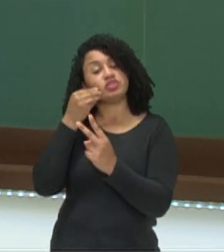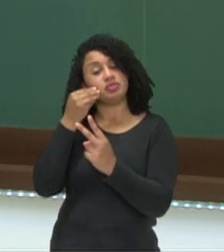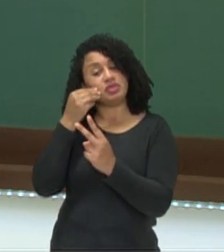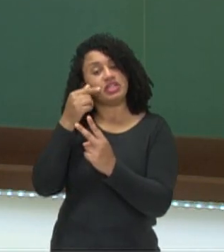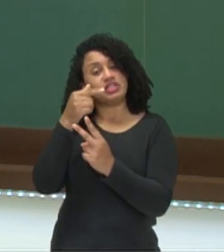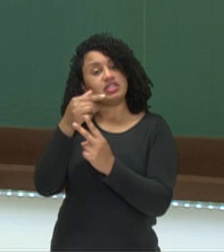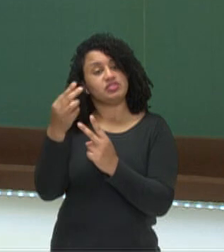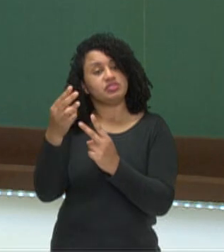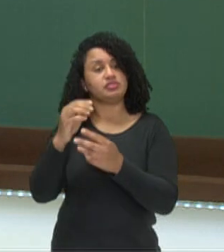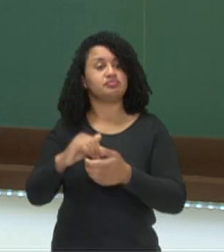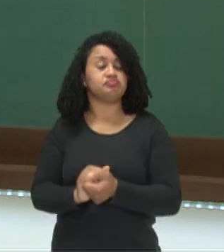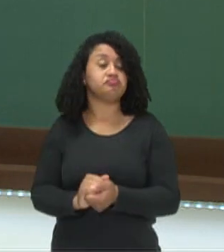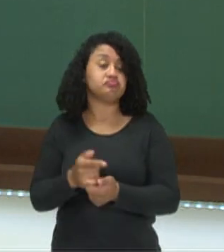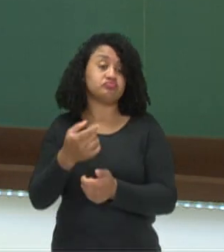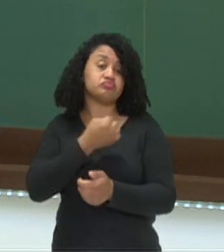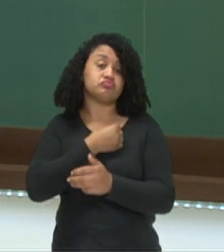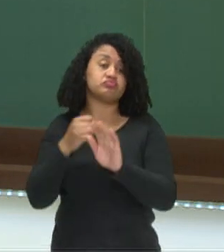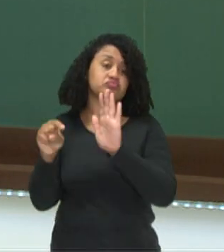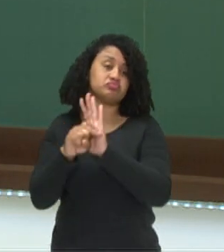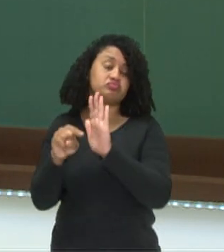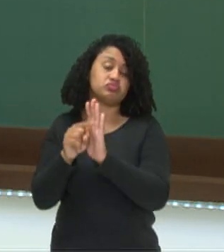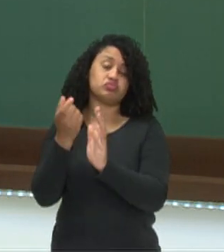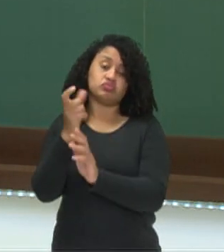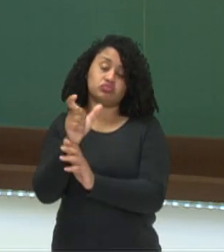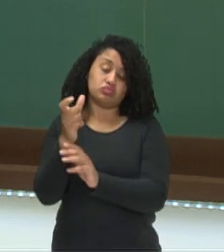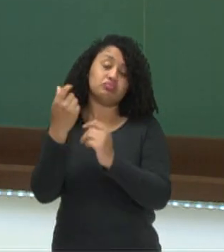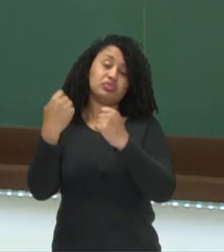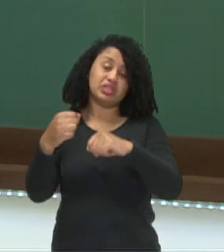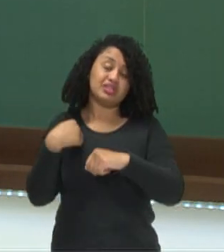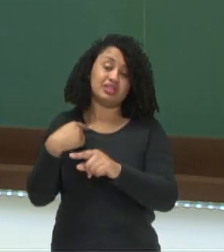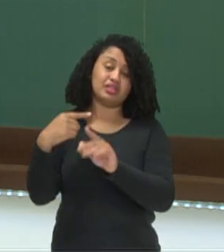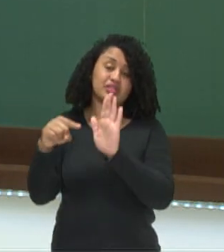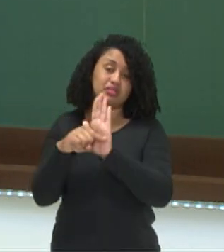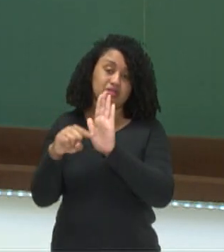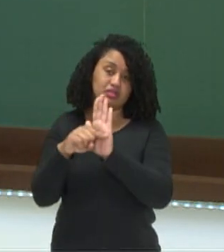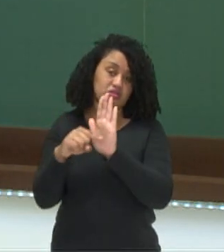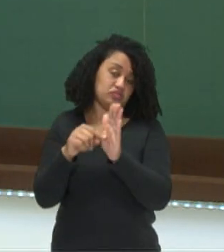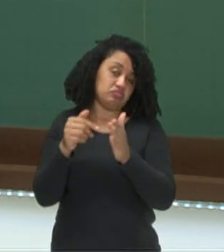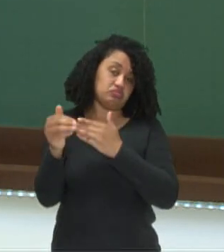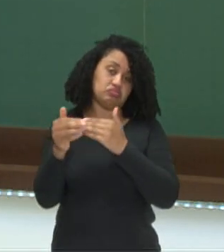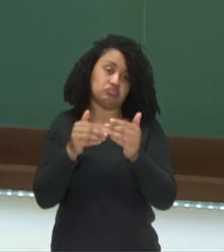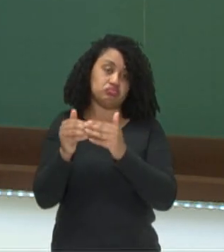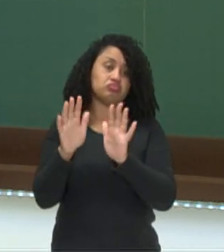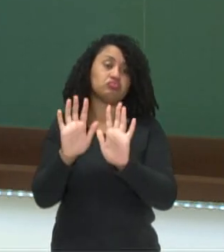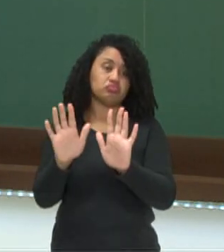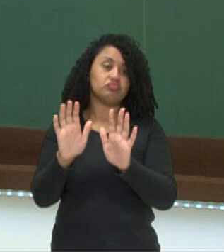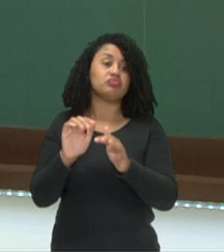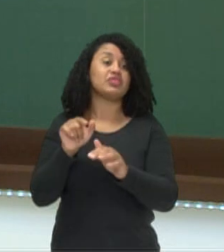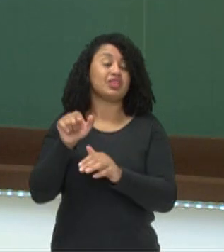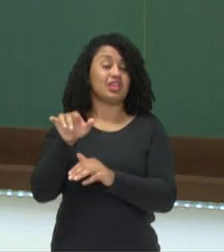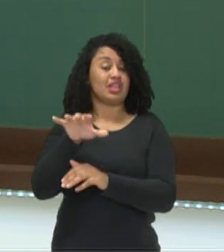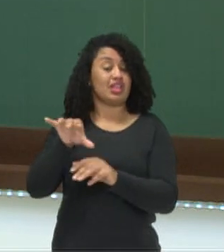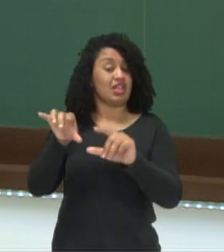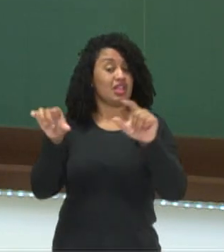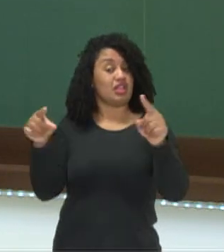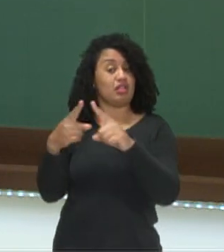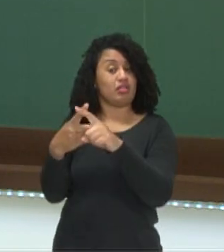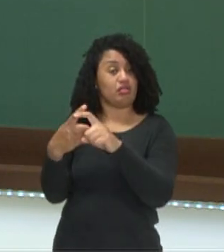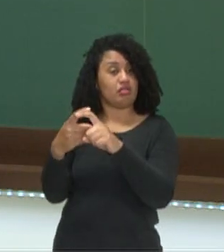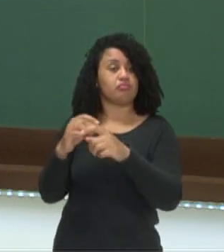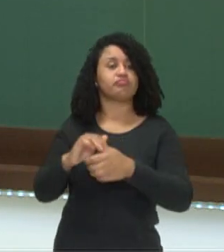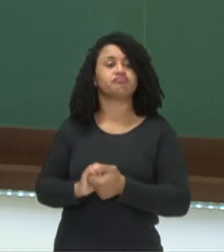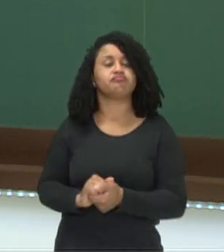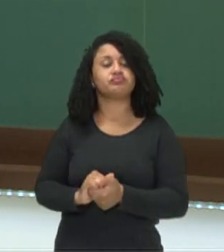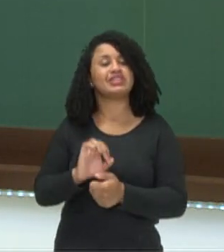7. Como ele é negativo, um dos dois números tem que ser negativo. Qualquer um deles. Nessa análise. Aí,